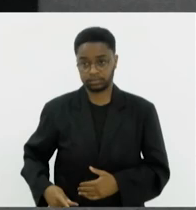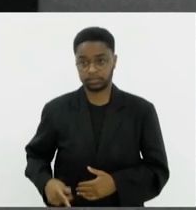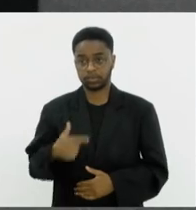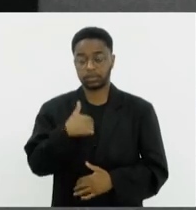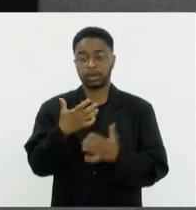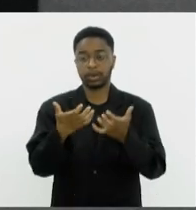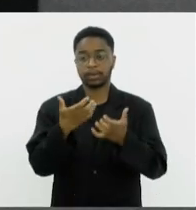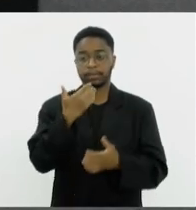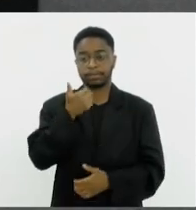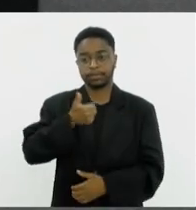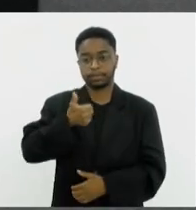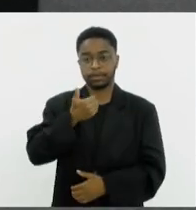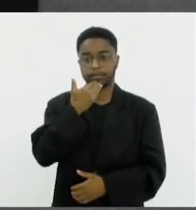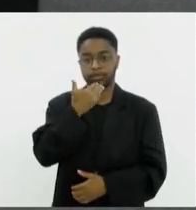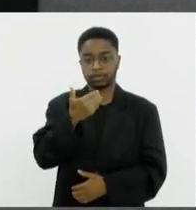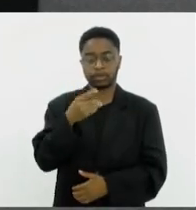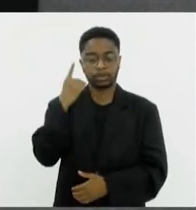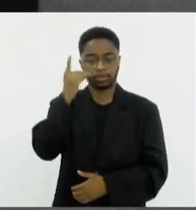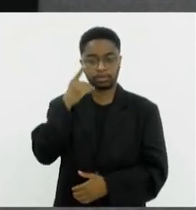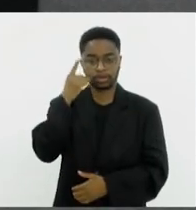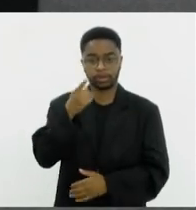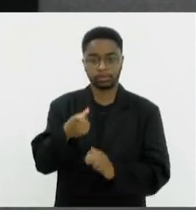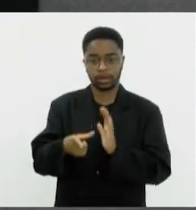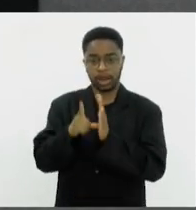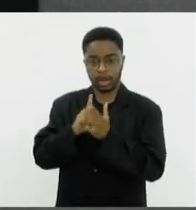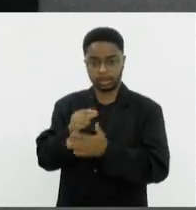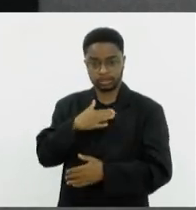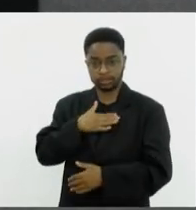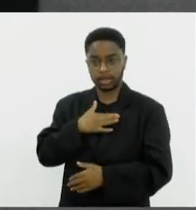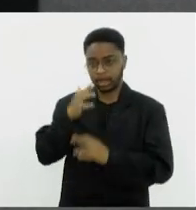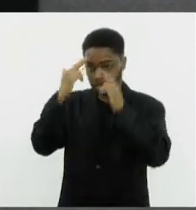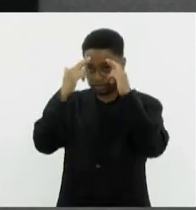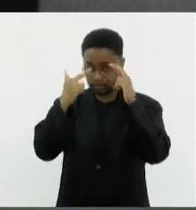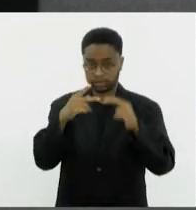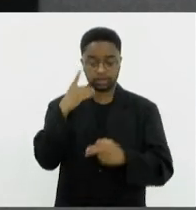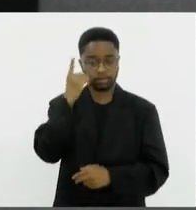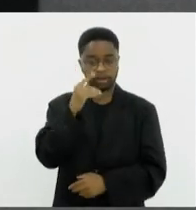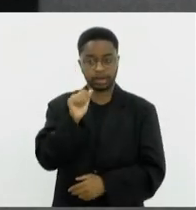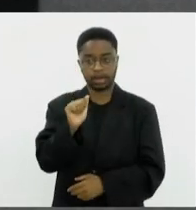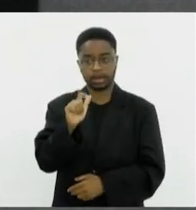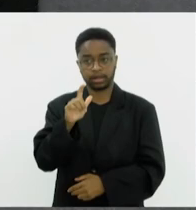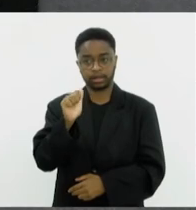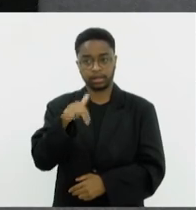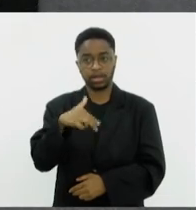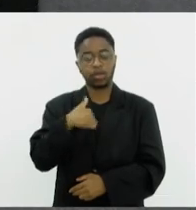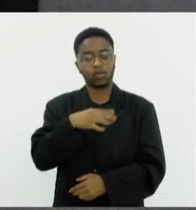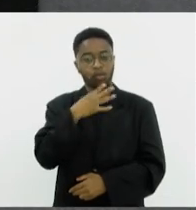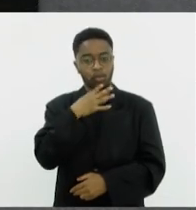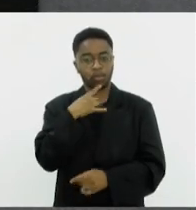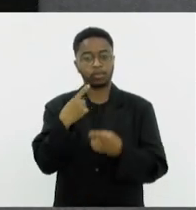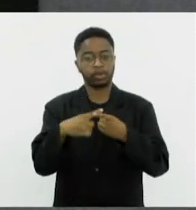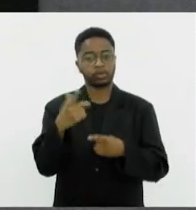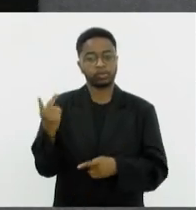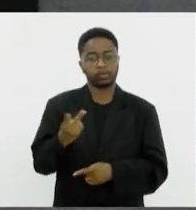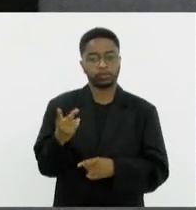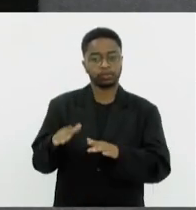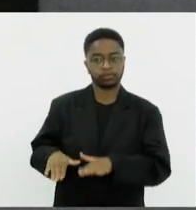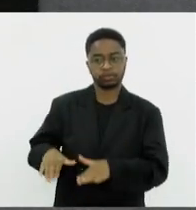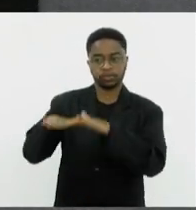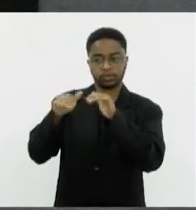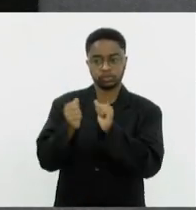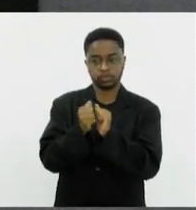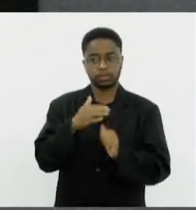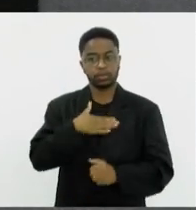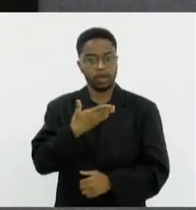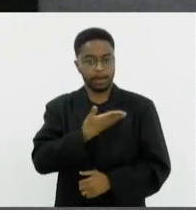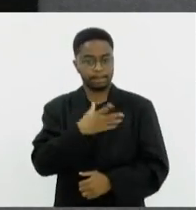pedir ao deputado que me antecedeu respeito ao deputado Alan Lopes. Conheço o deputado Alan Lopes na minha essência, porque fomos criados juntos. Meu amigo, pessoal,